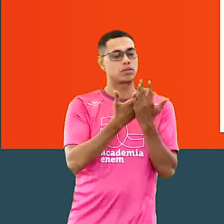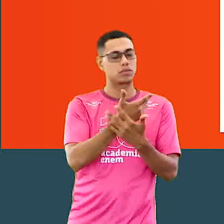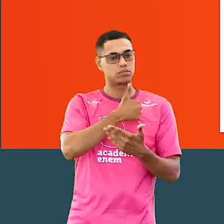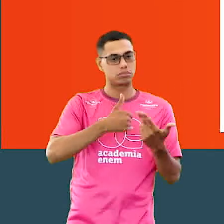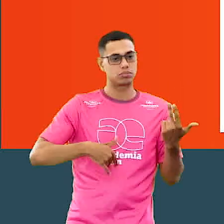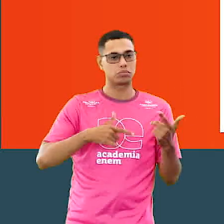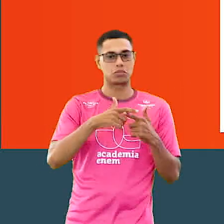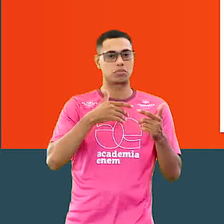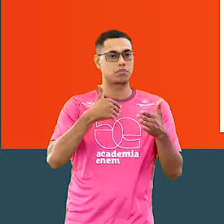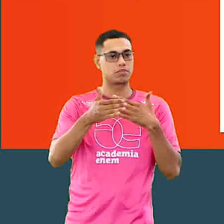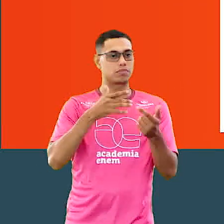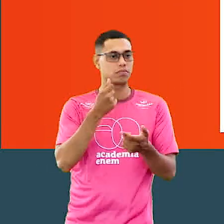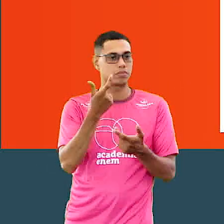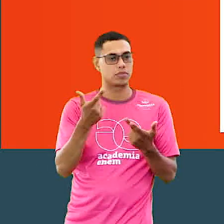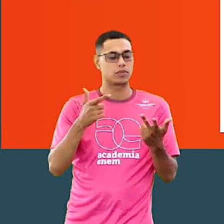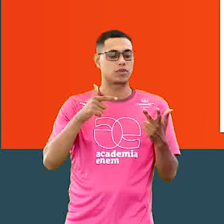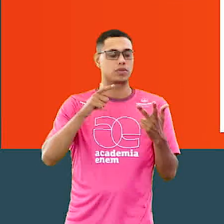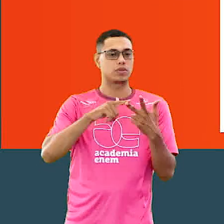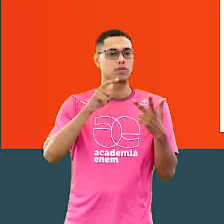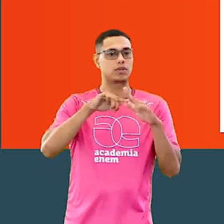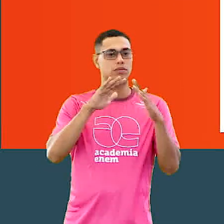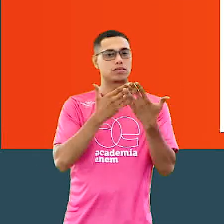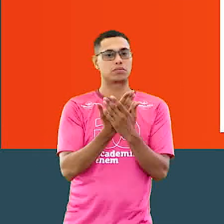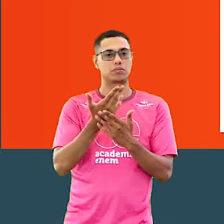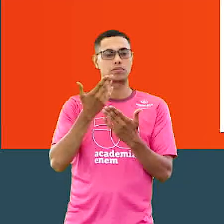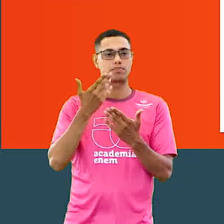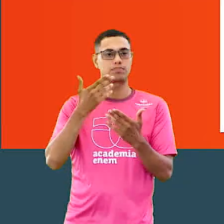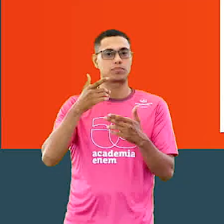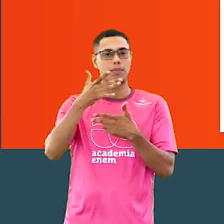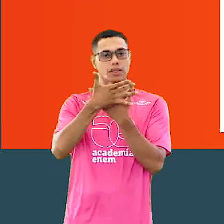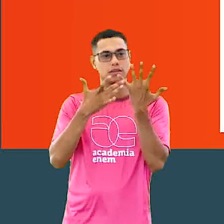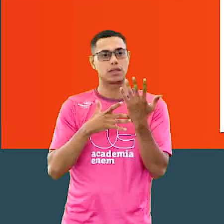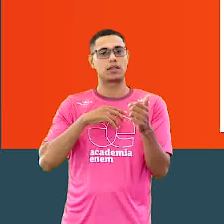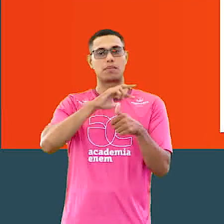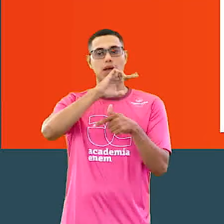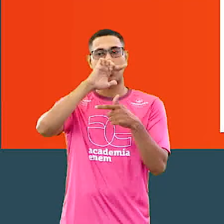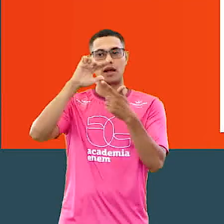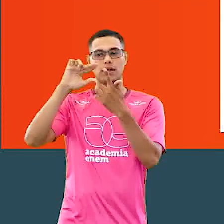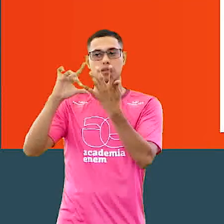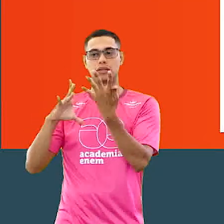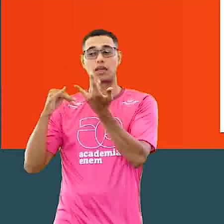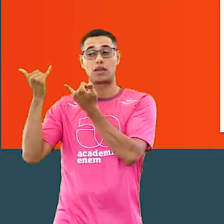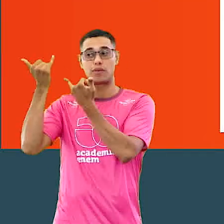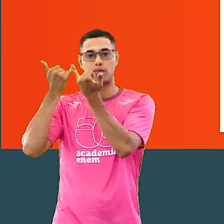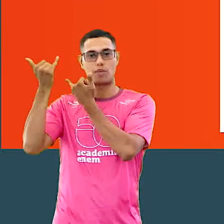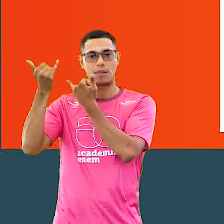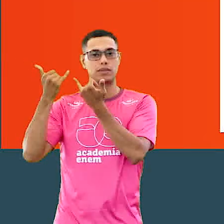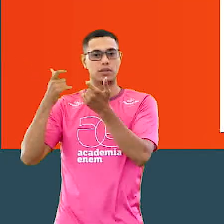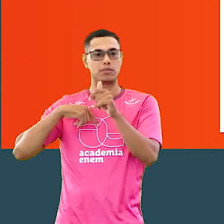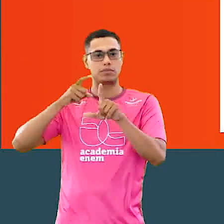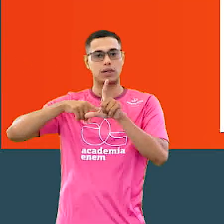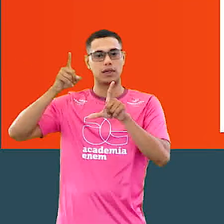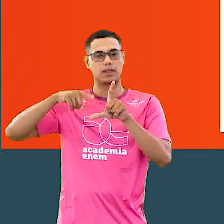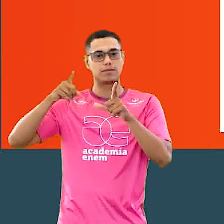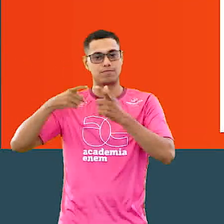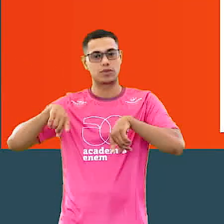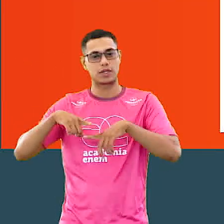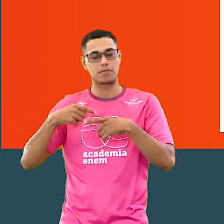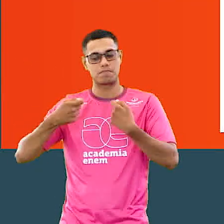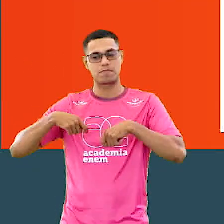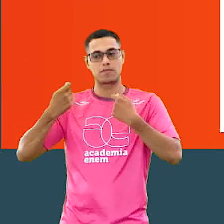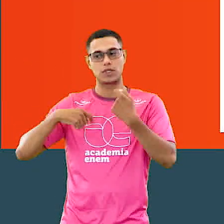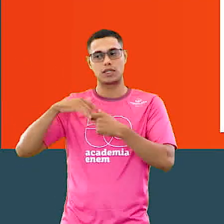escola pública PPI, o escola pública PCD. Gente, é muita informação e são muitos dados, mas vocês